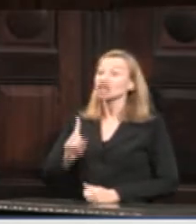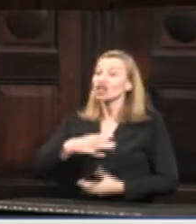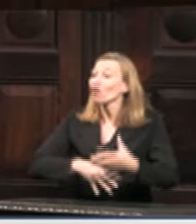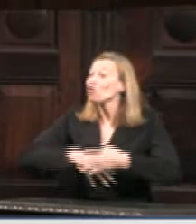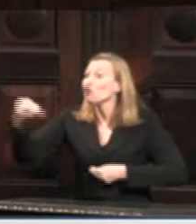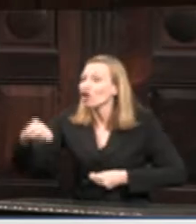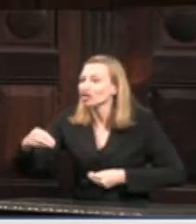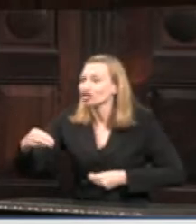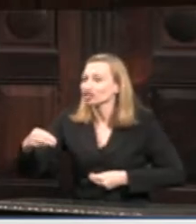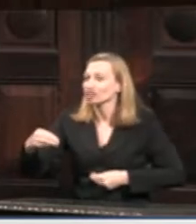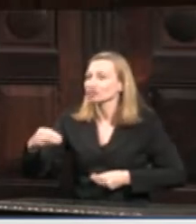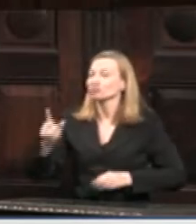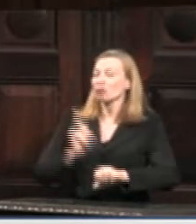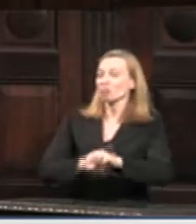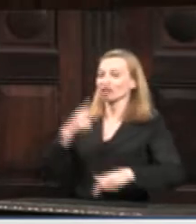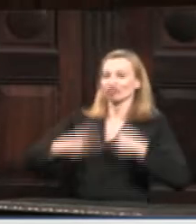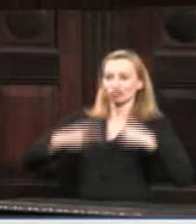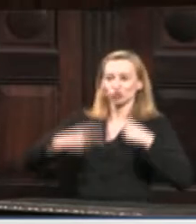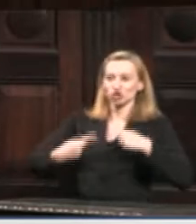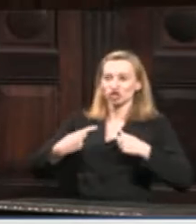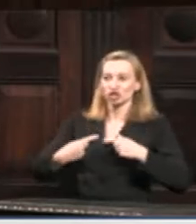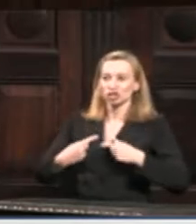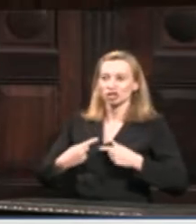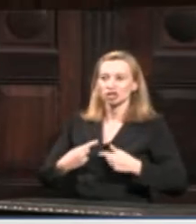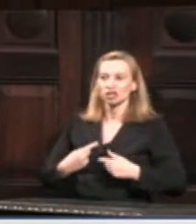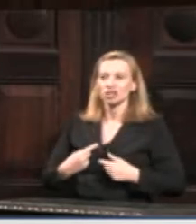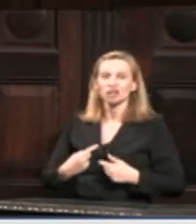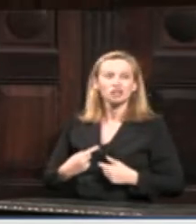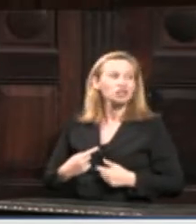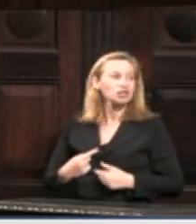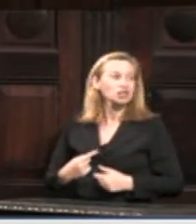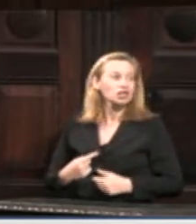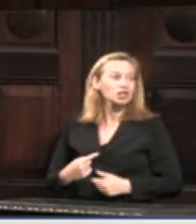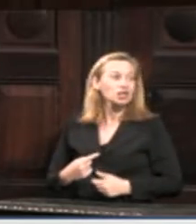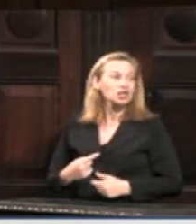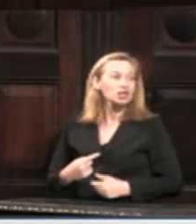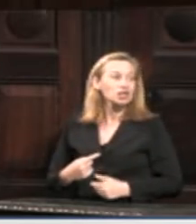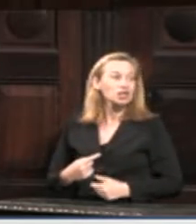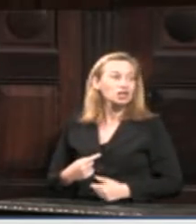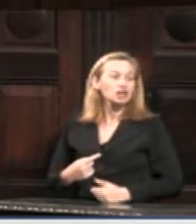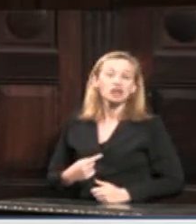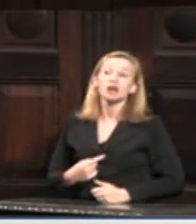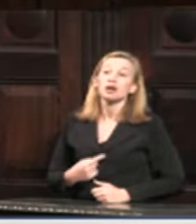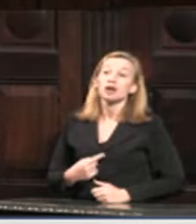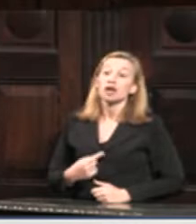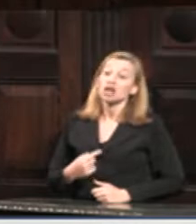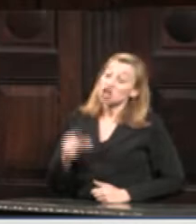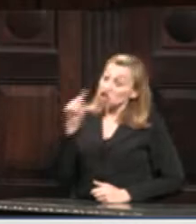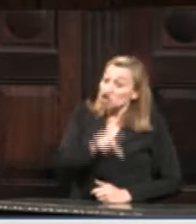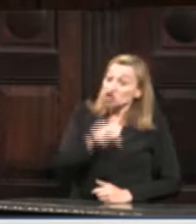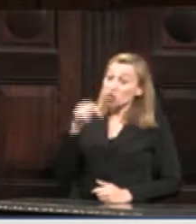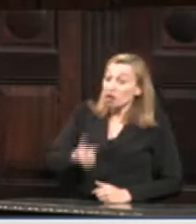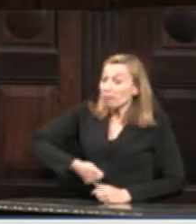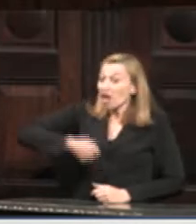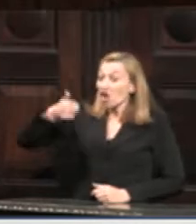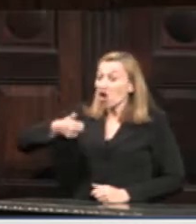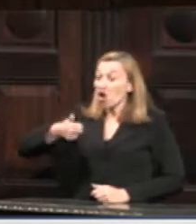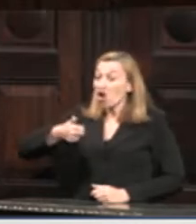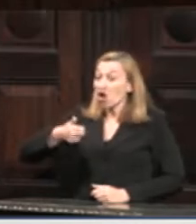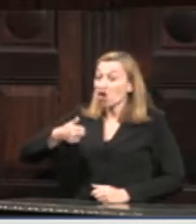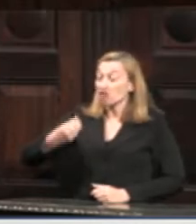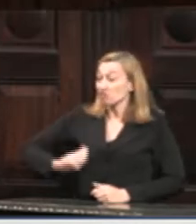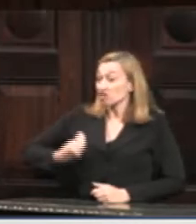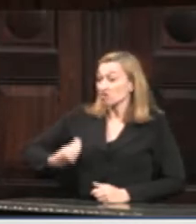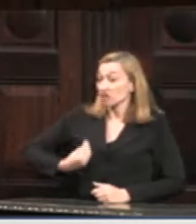debate, alguém que prefere ficar vermelho uma vez na vida do que amarelo a vida inteira, alguém que